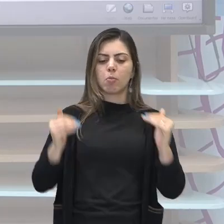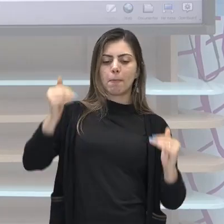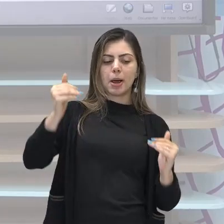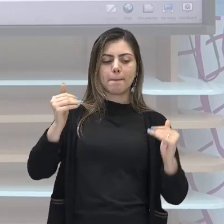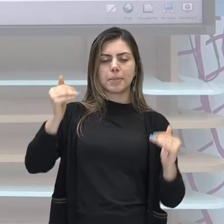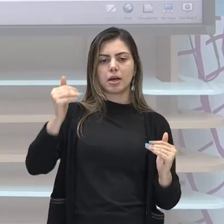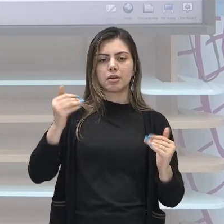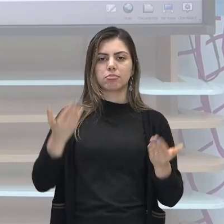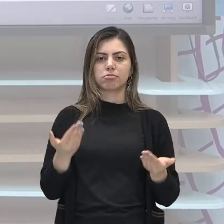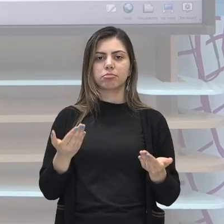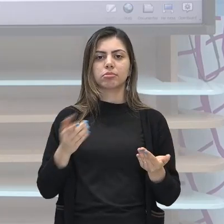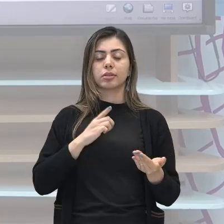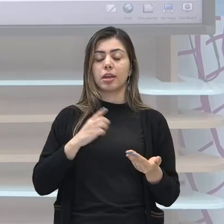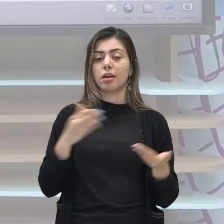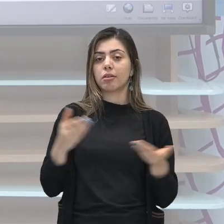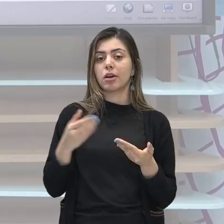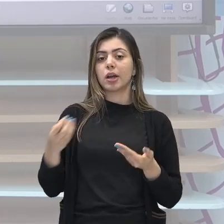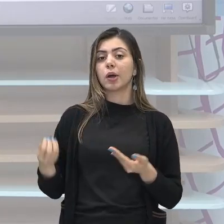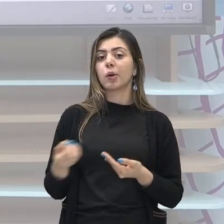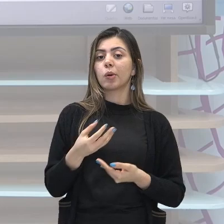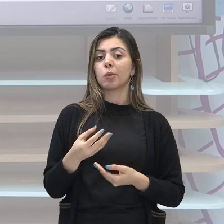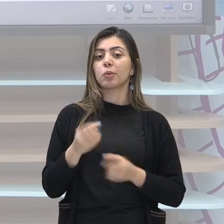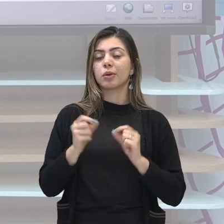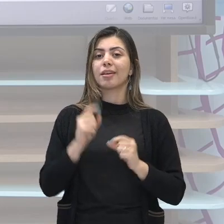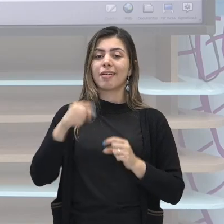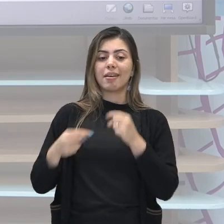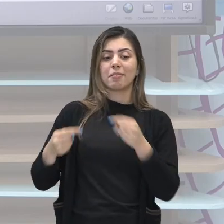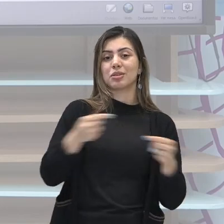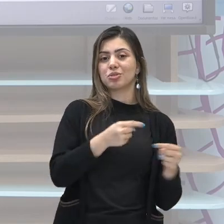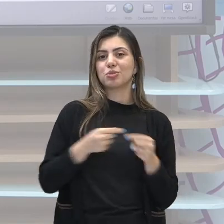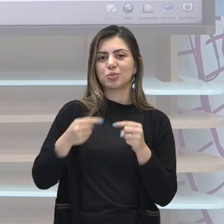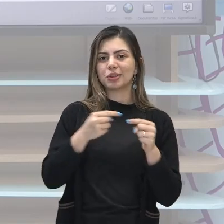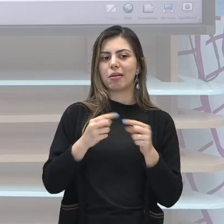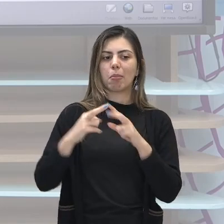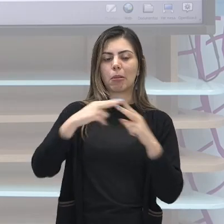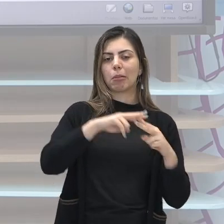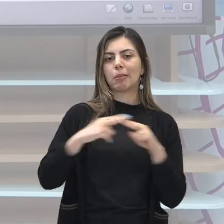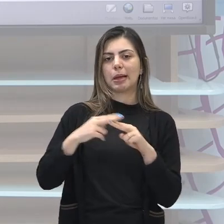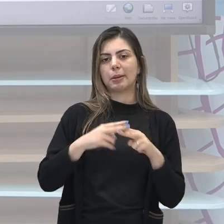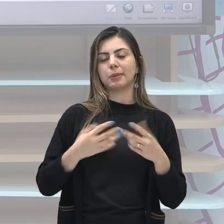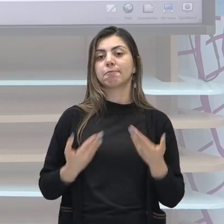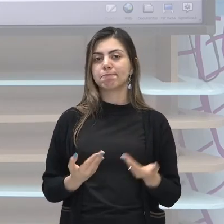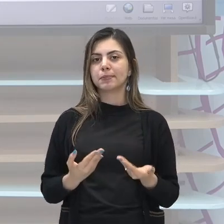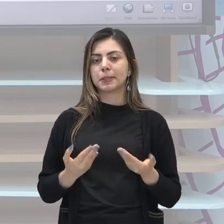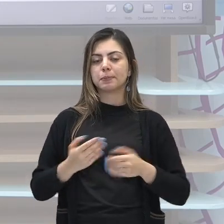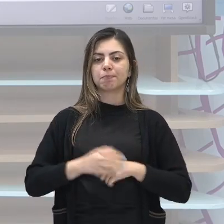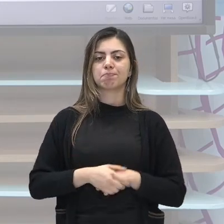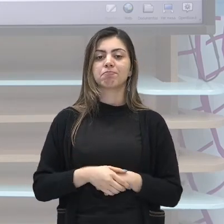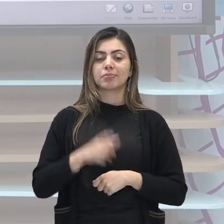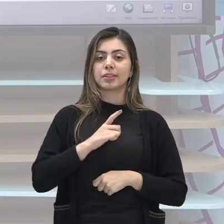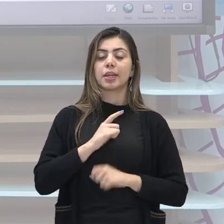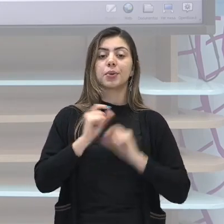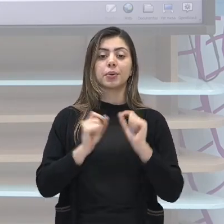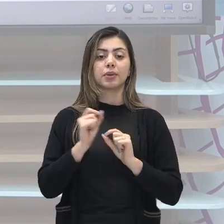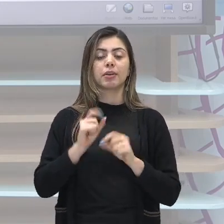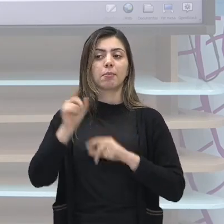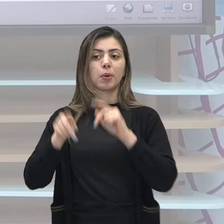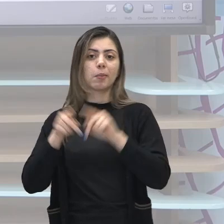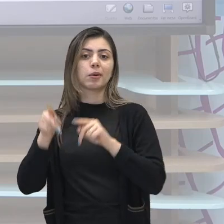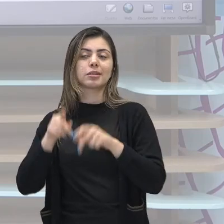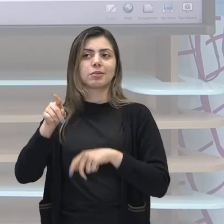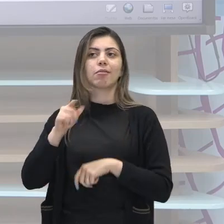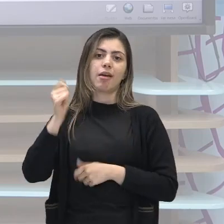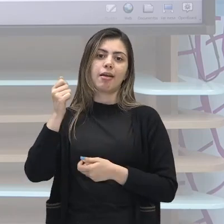ser principalmente implementada através do confronto. E aí você vai ter os povos